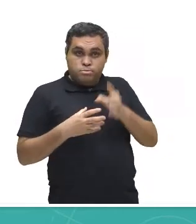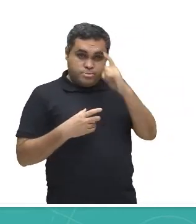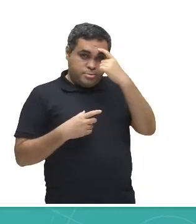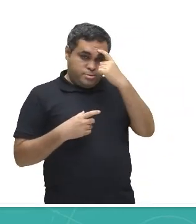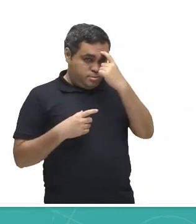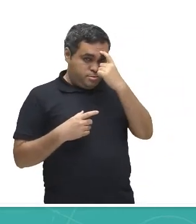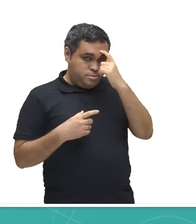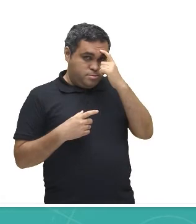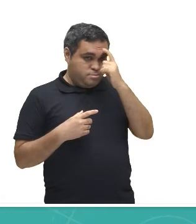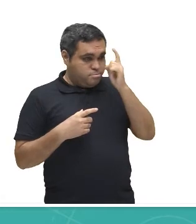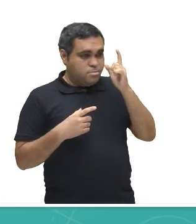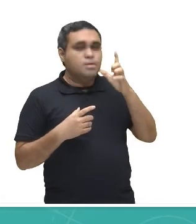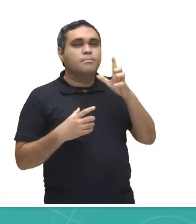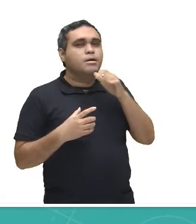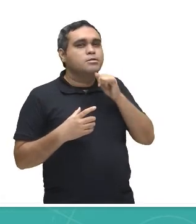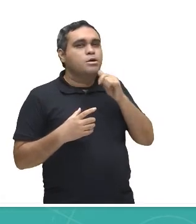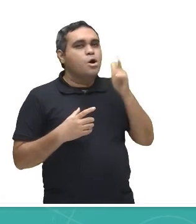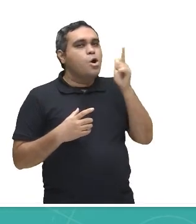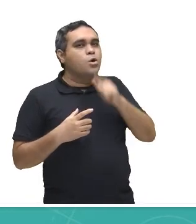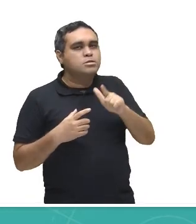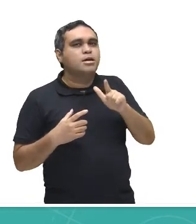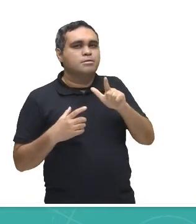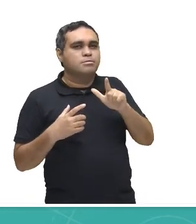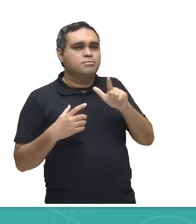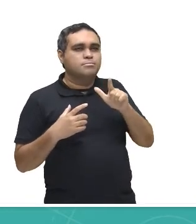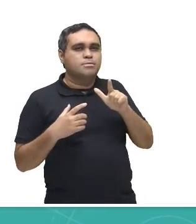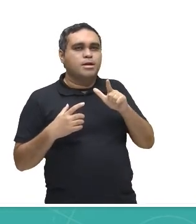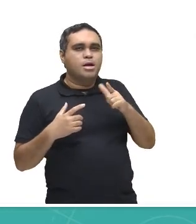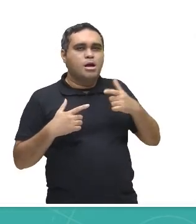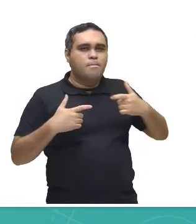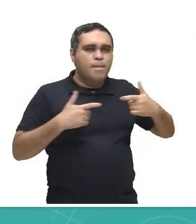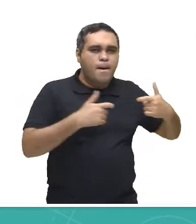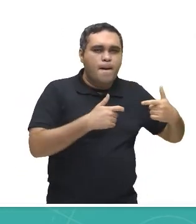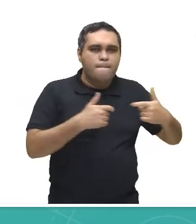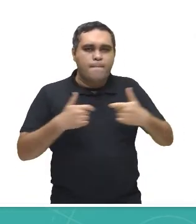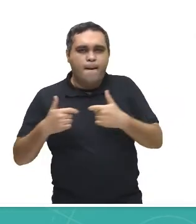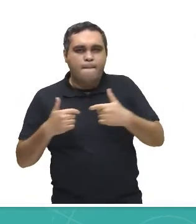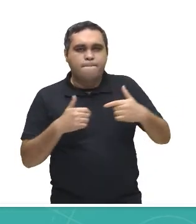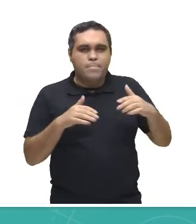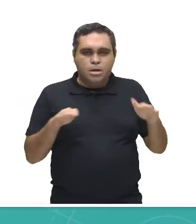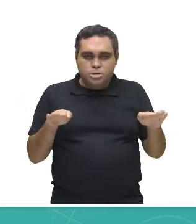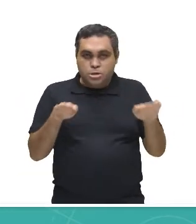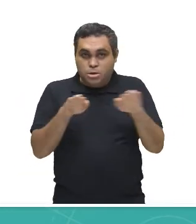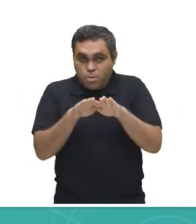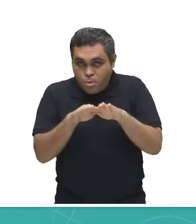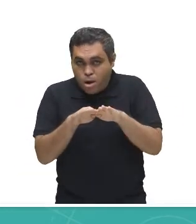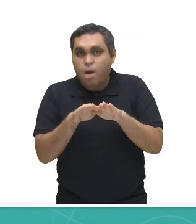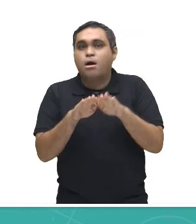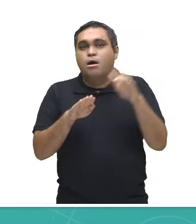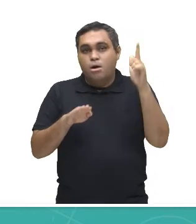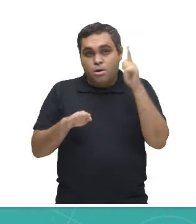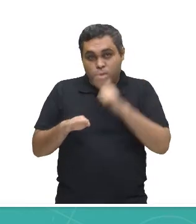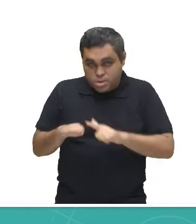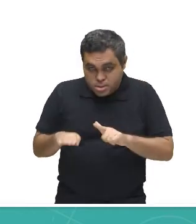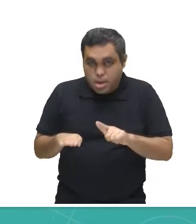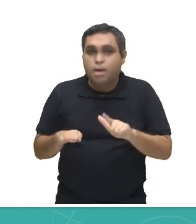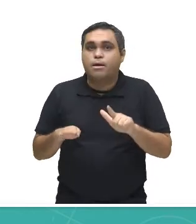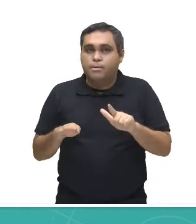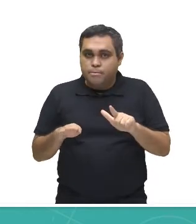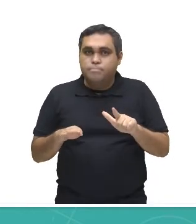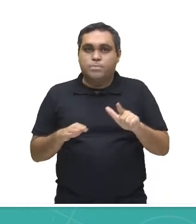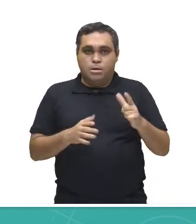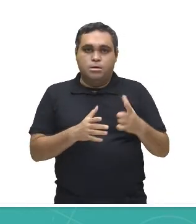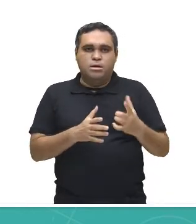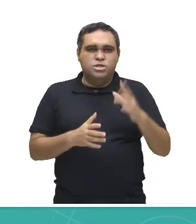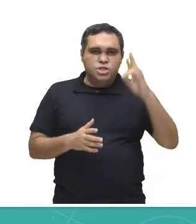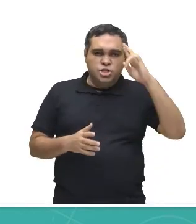elemento religioso vai trazer uma força para eles. Eles conseguem, inclusive, né, matar vários oficiais